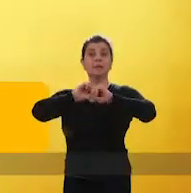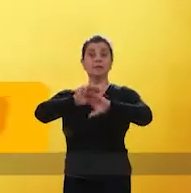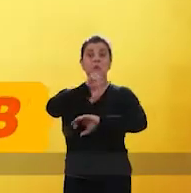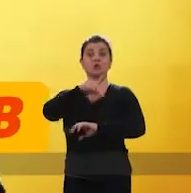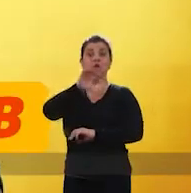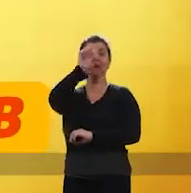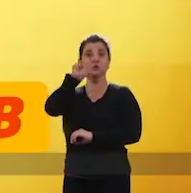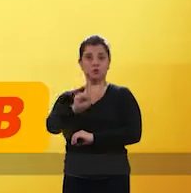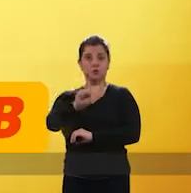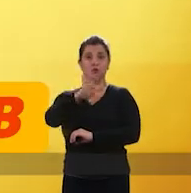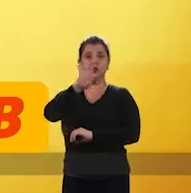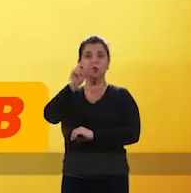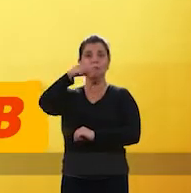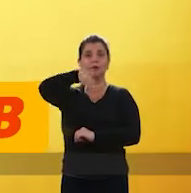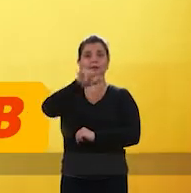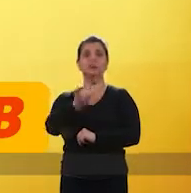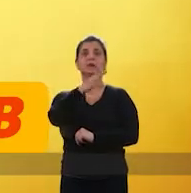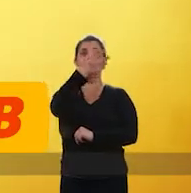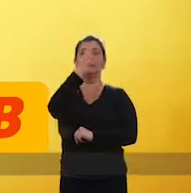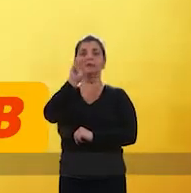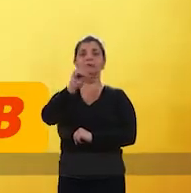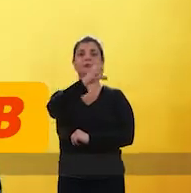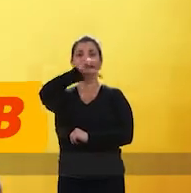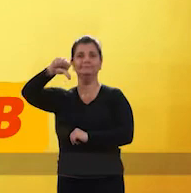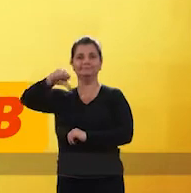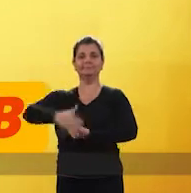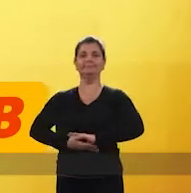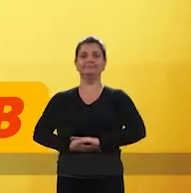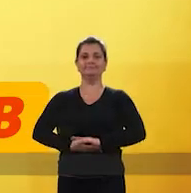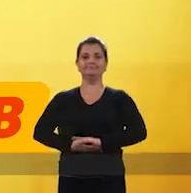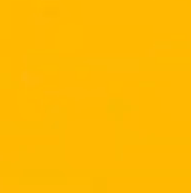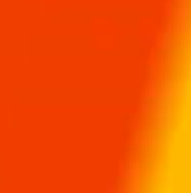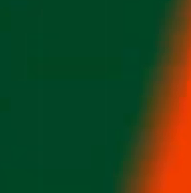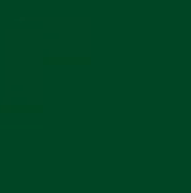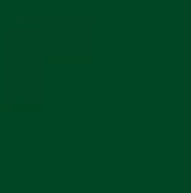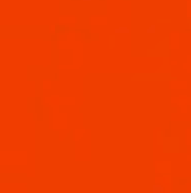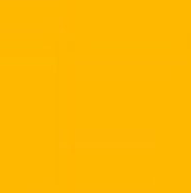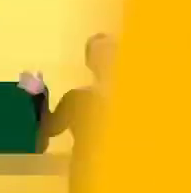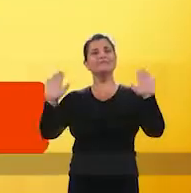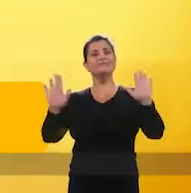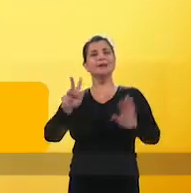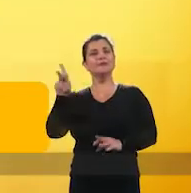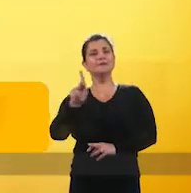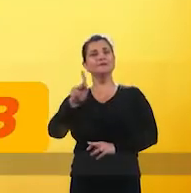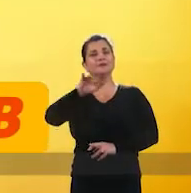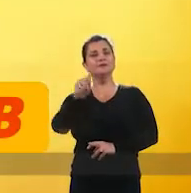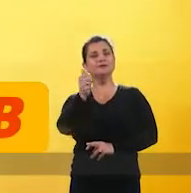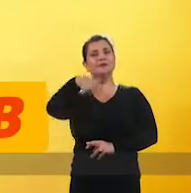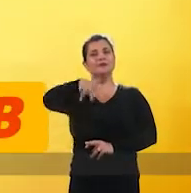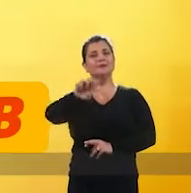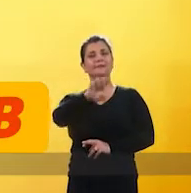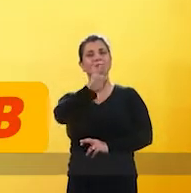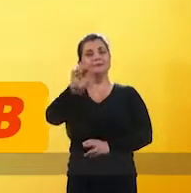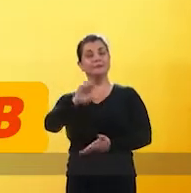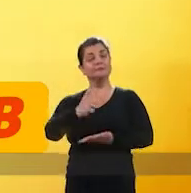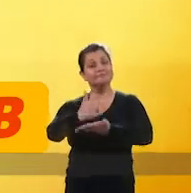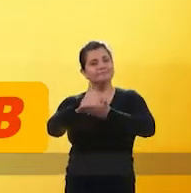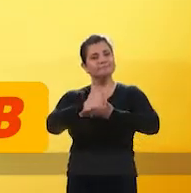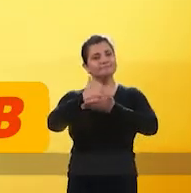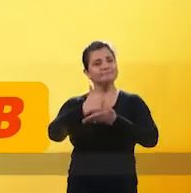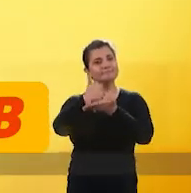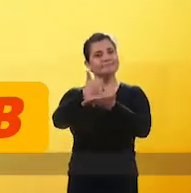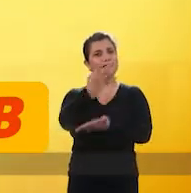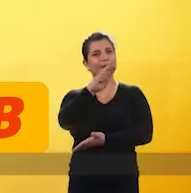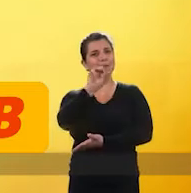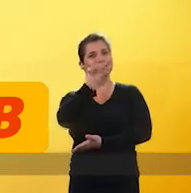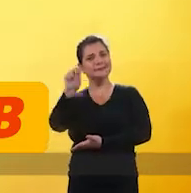Ciência, Educação e Zona Sul, Tony, 40-9-9-9. Olá, eu sou a professora Janete. Conte comigo